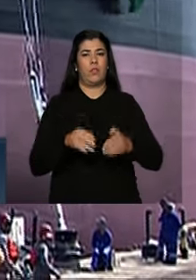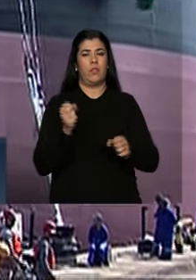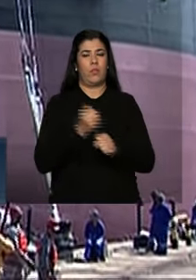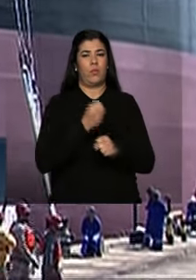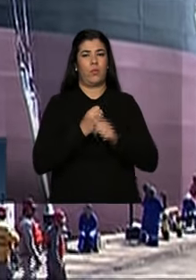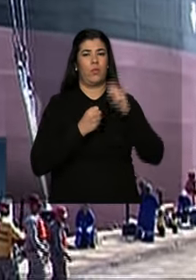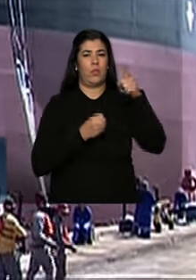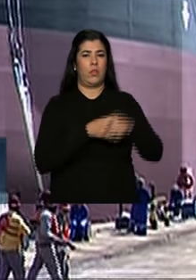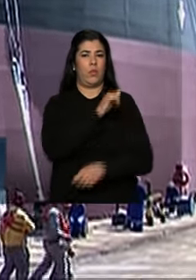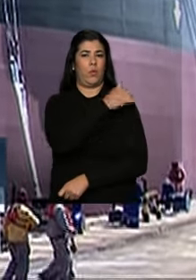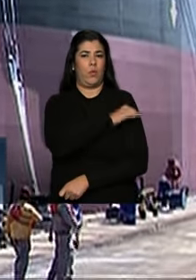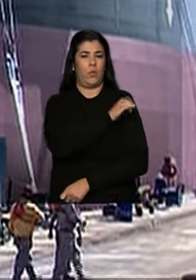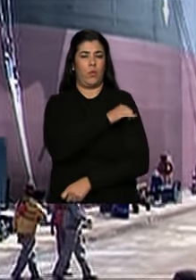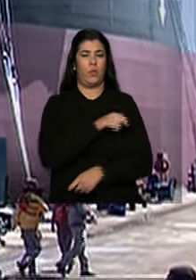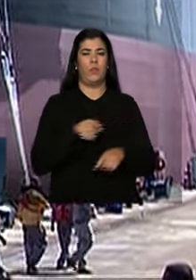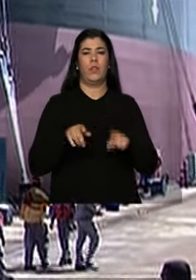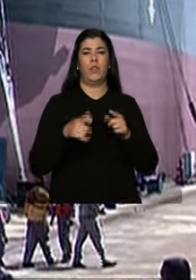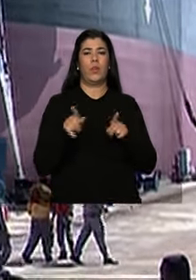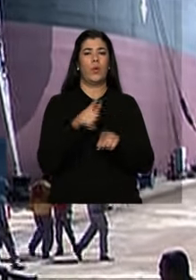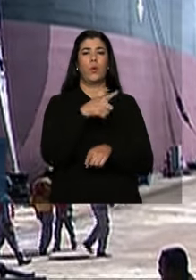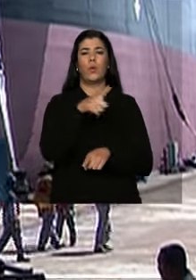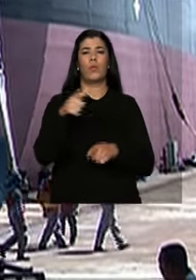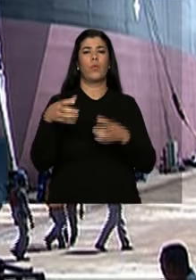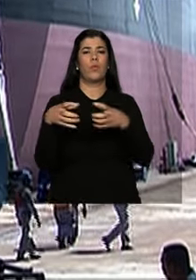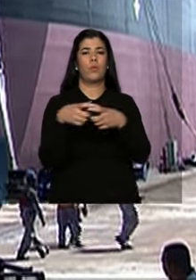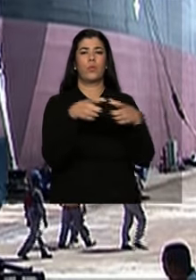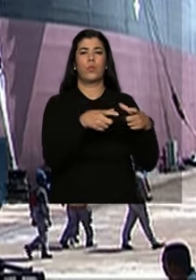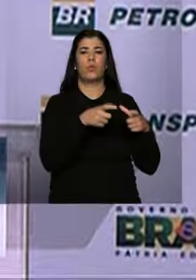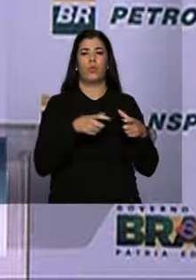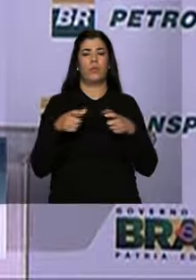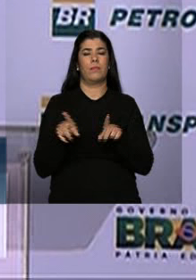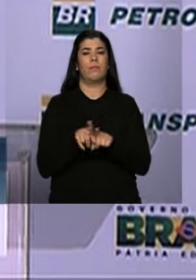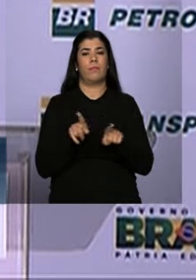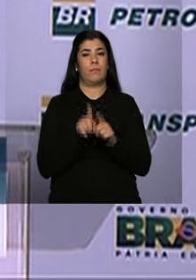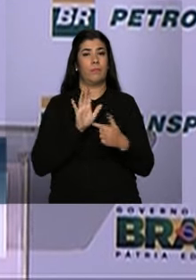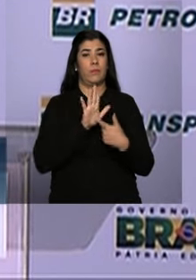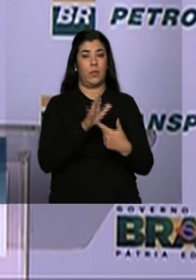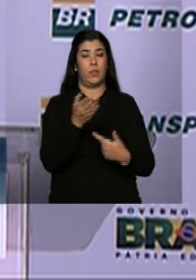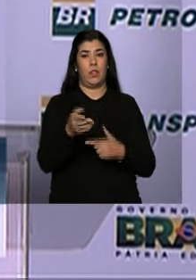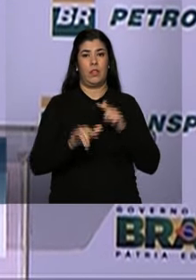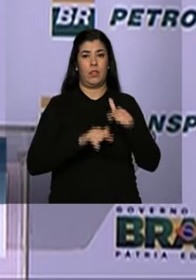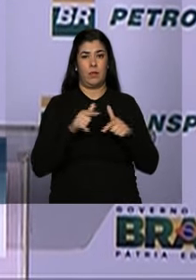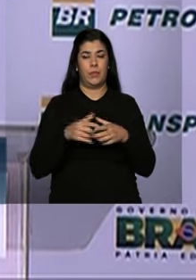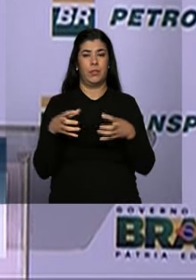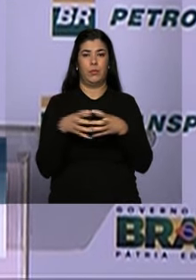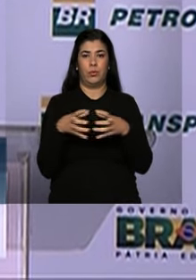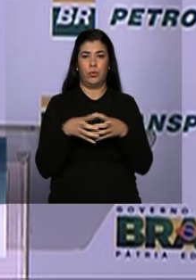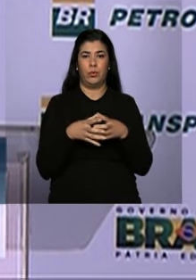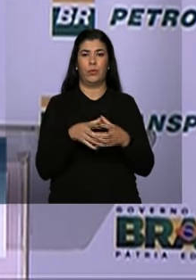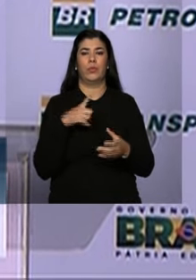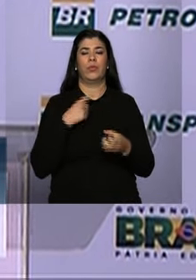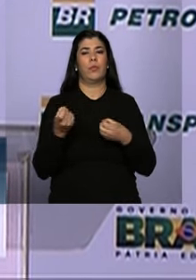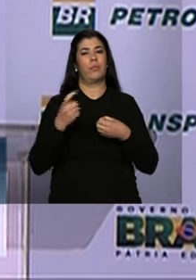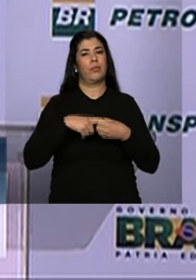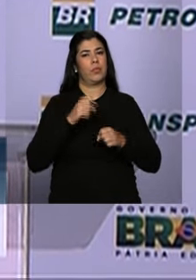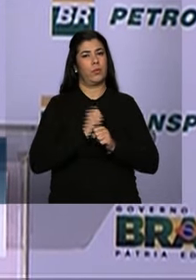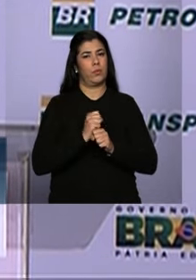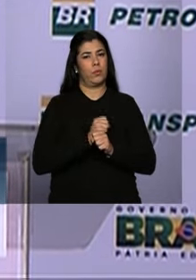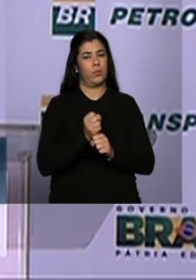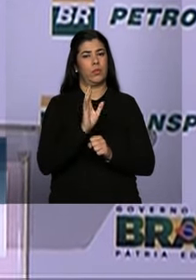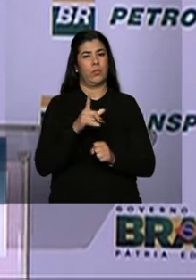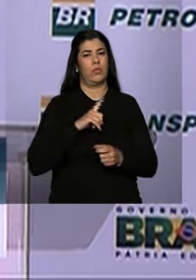Rio de Janeiro, em Niterói. Então, mostra que esse trabalho que nós tivemos em conjunto, essa parceria que foi desenvolvida ao longo desses